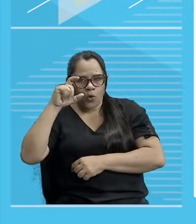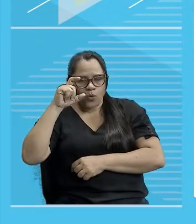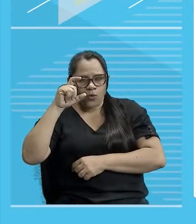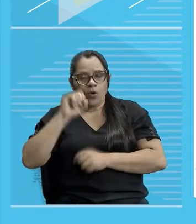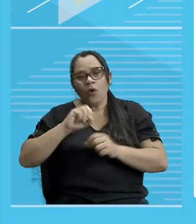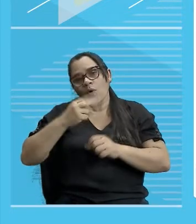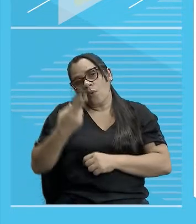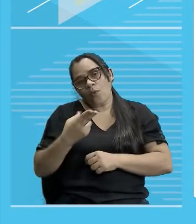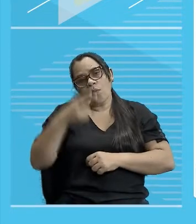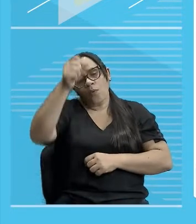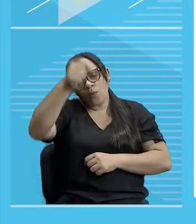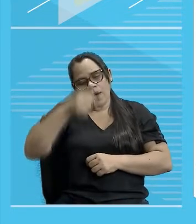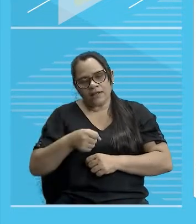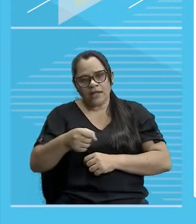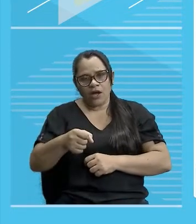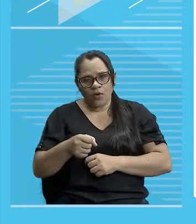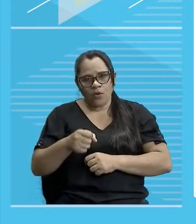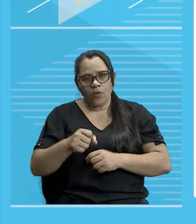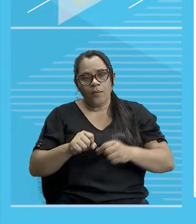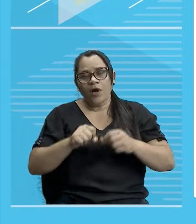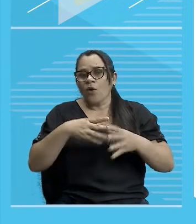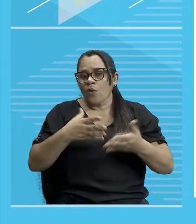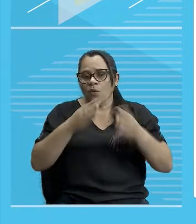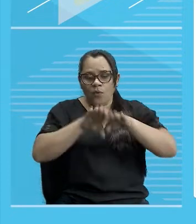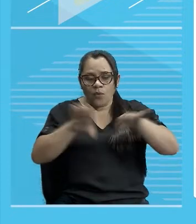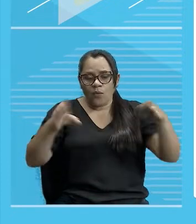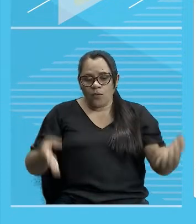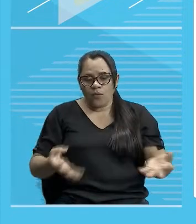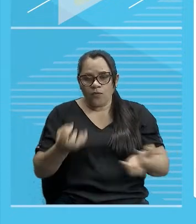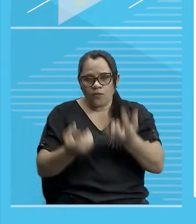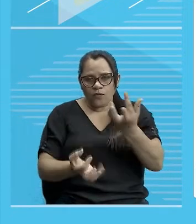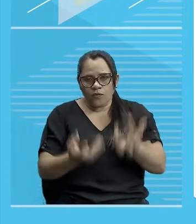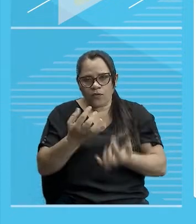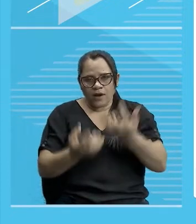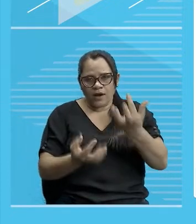guarda-roupa um fogão qualquer coisa que você comprar vai ter embutido